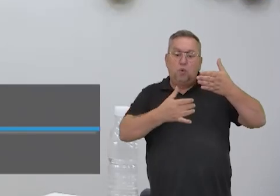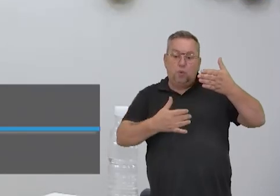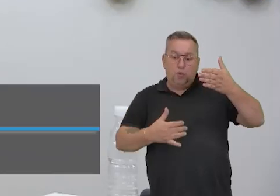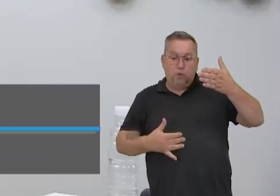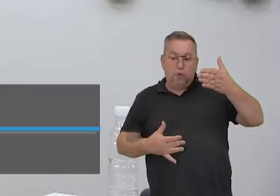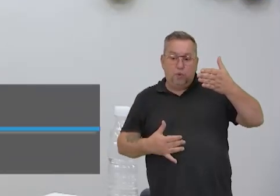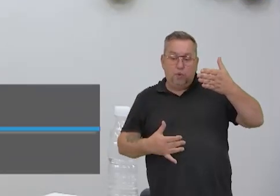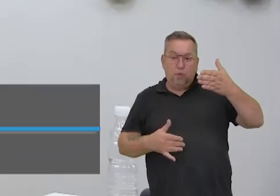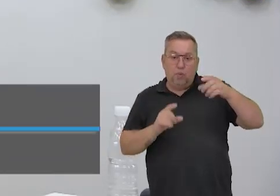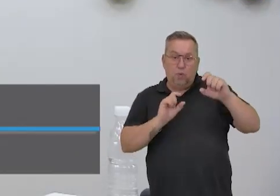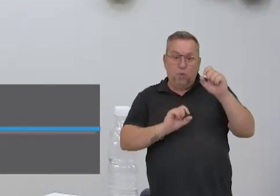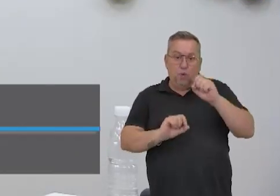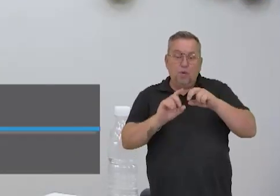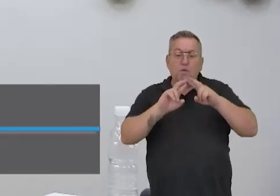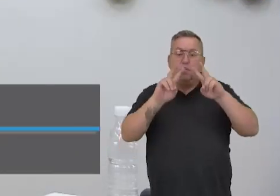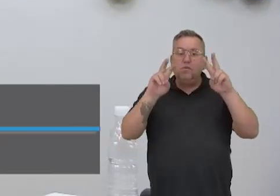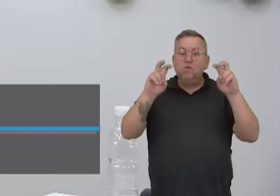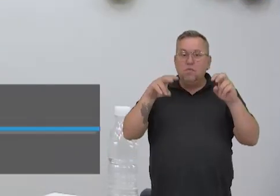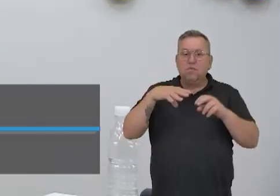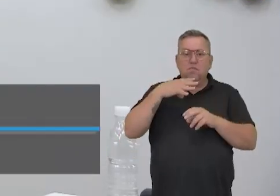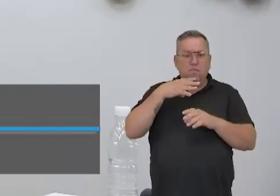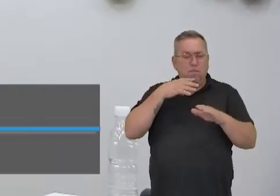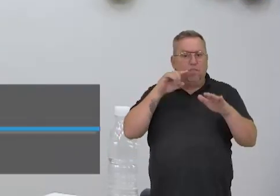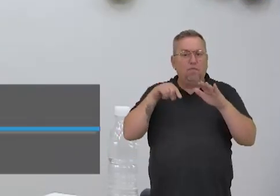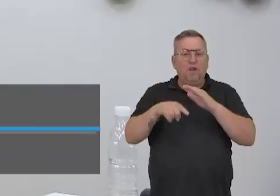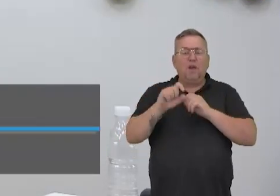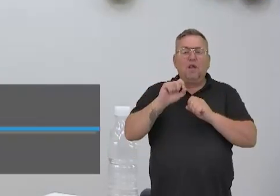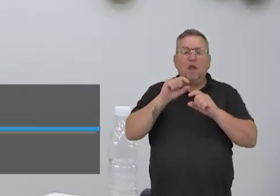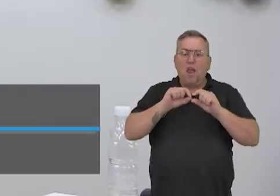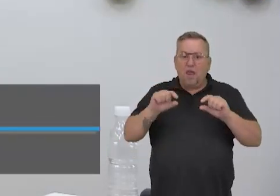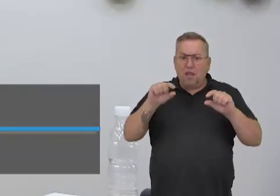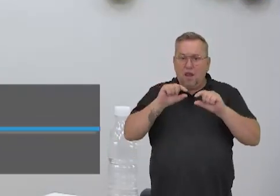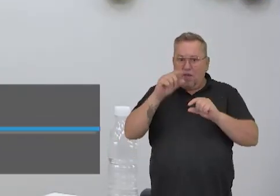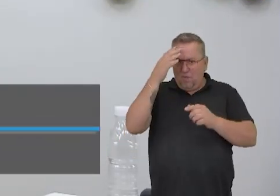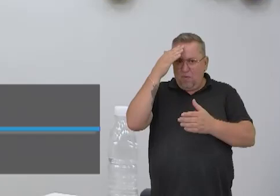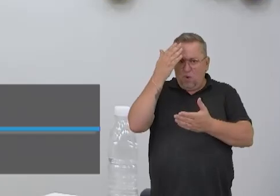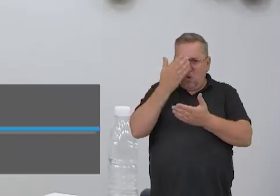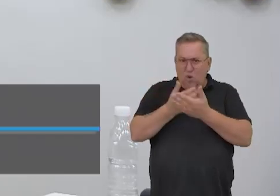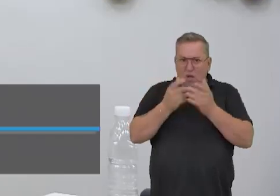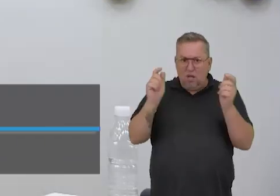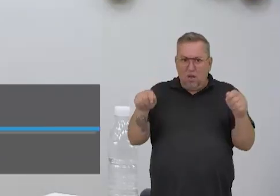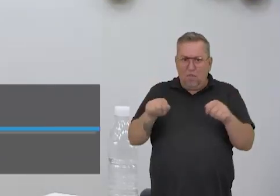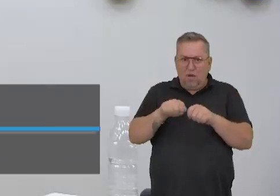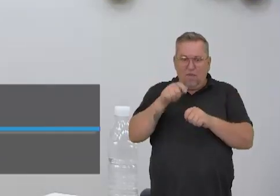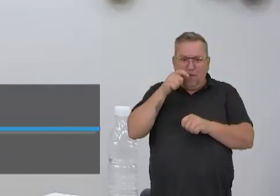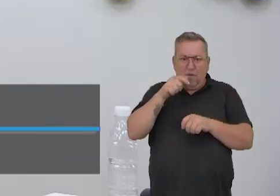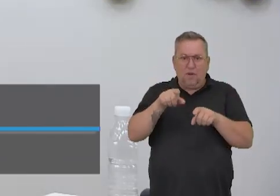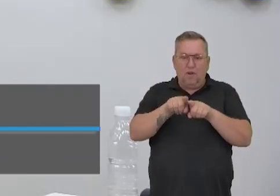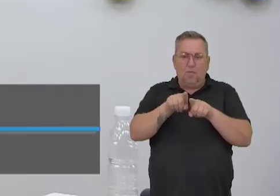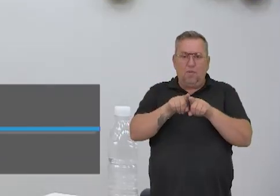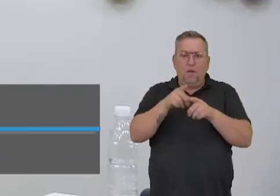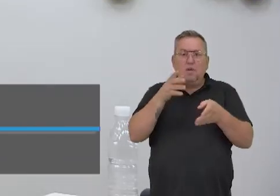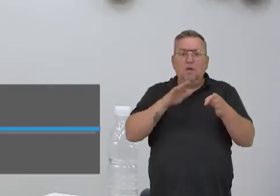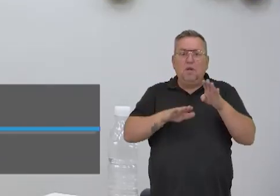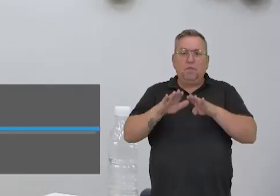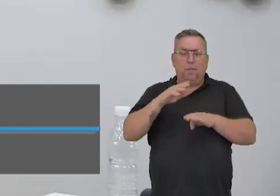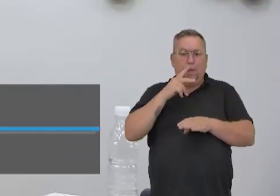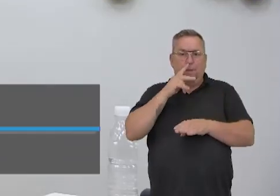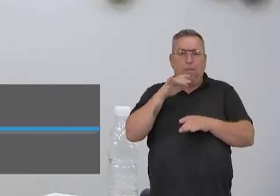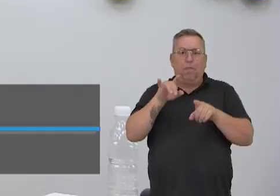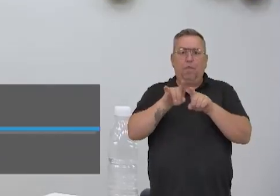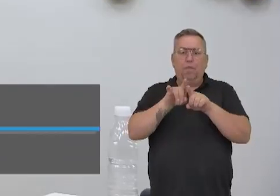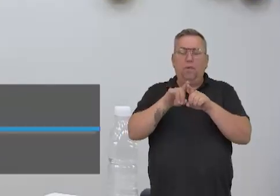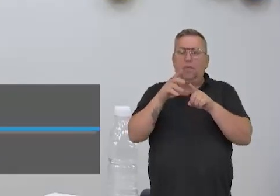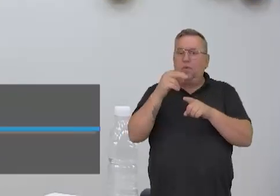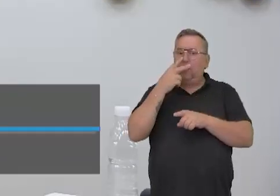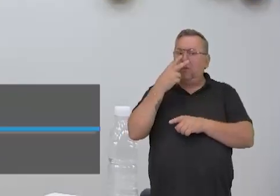é especialista no assunto, né? Quem escreve é de confiança. Já demos aqui uma dica também, que às vezes o site está